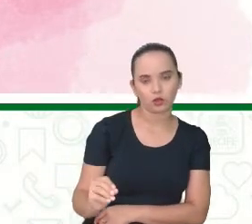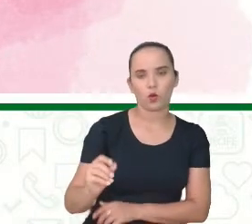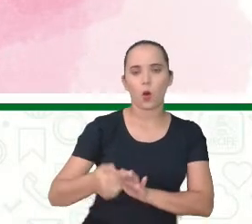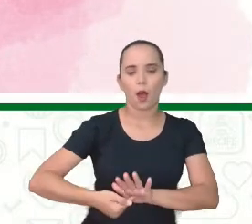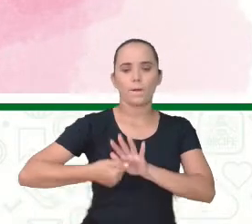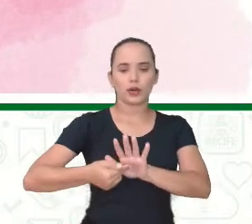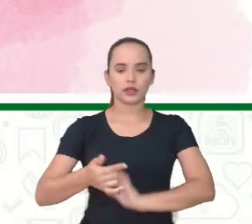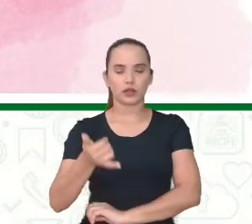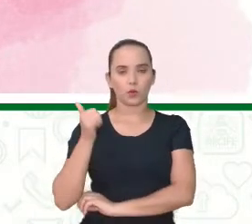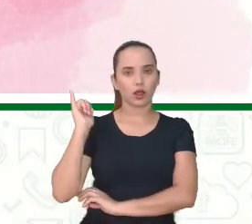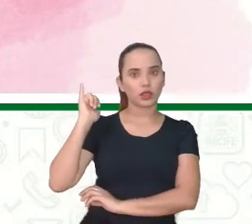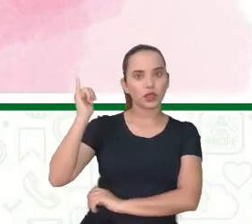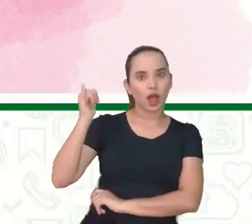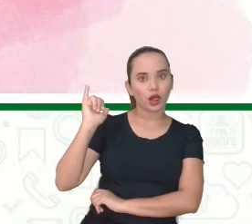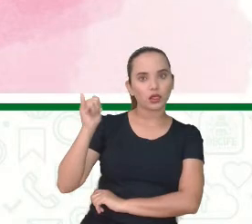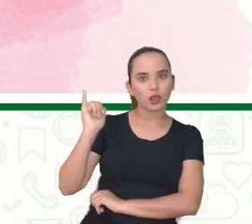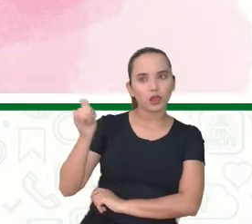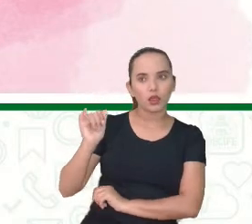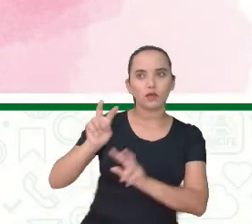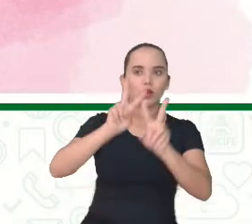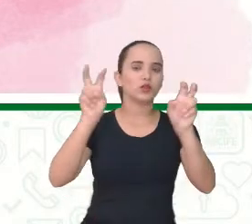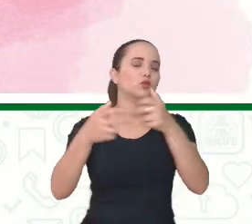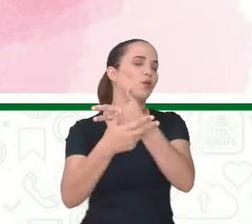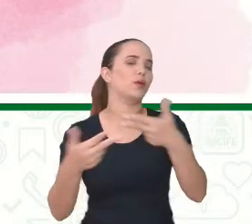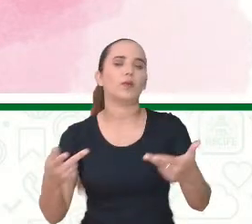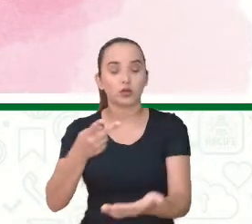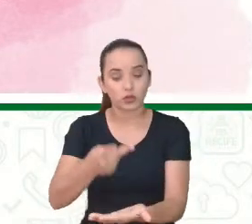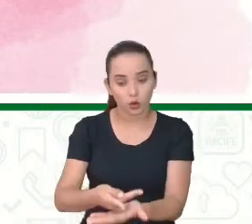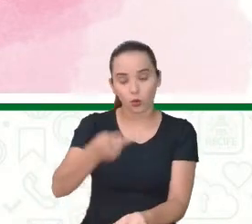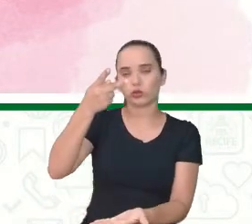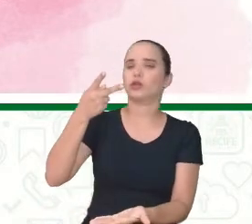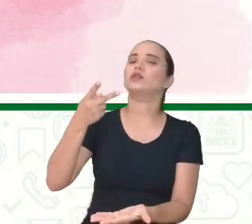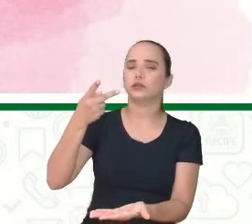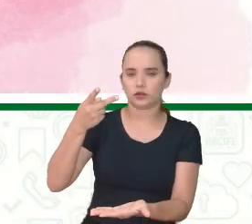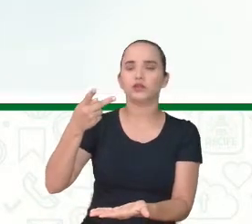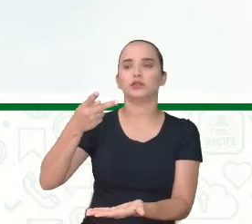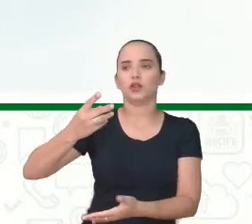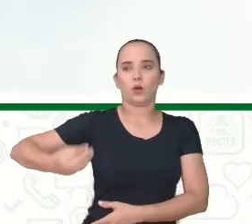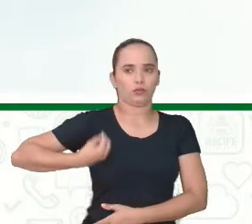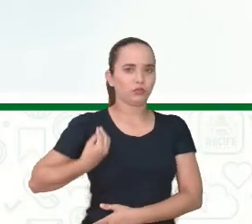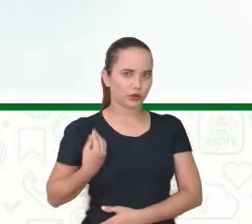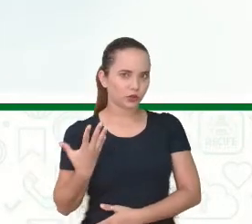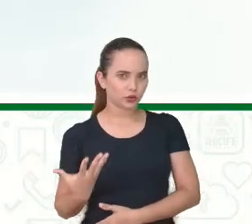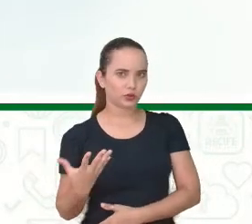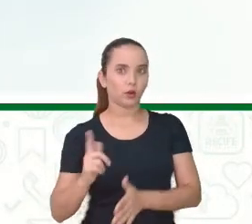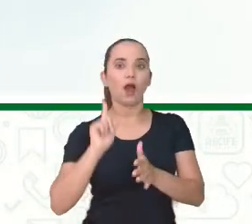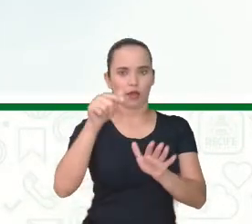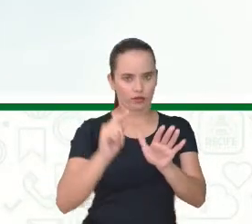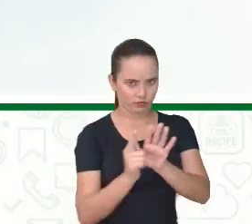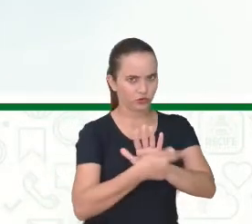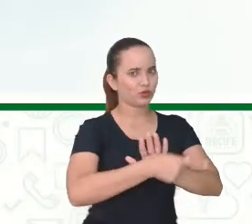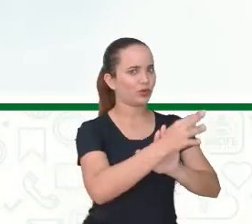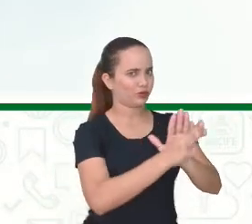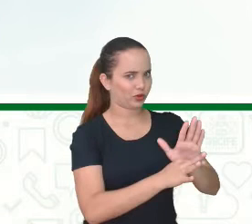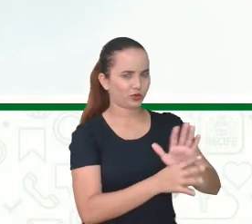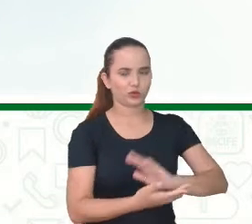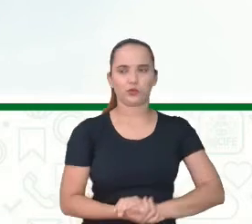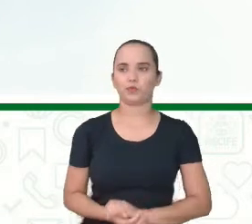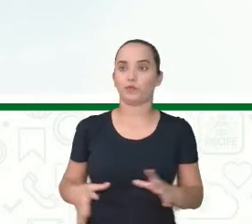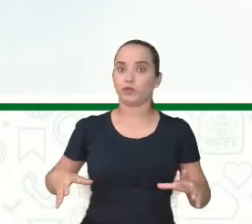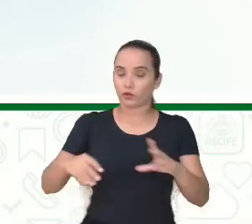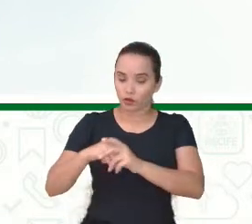narração sobre um fato ou um acontecimento. Foi exatamente o que ele fez. Nesse tipo de